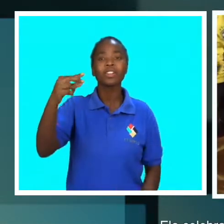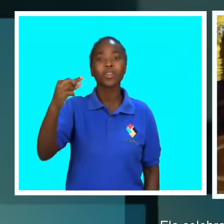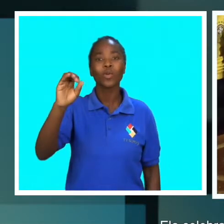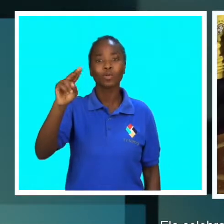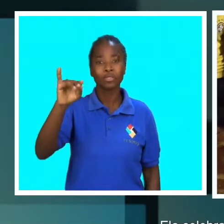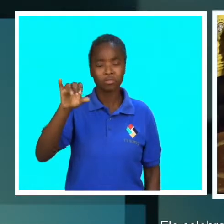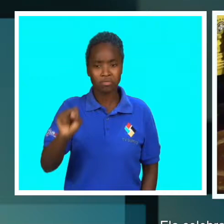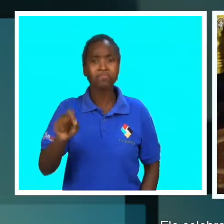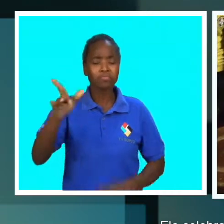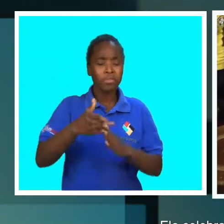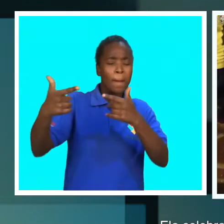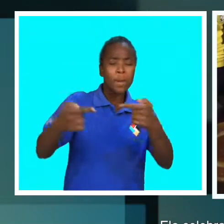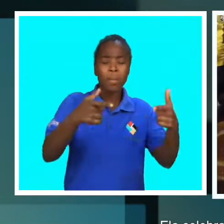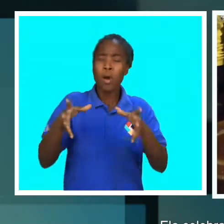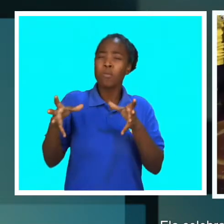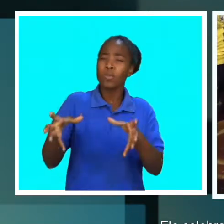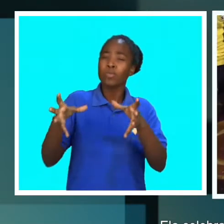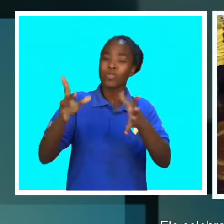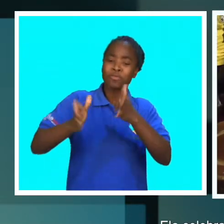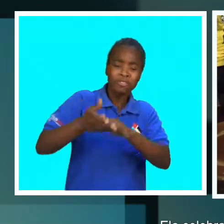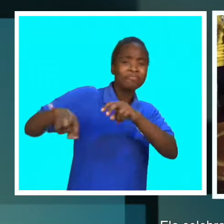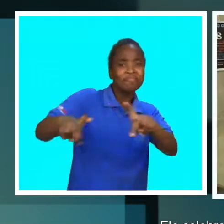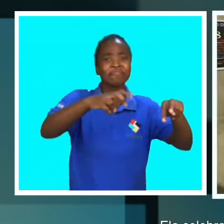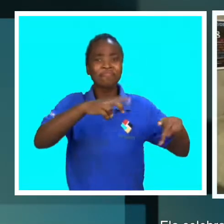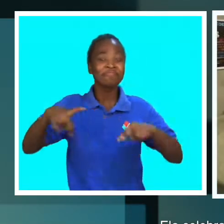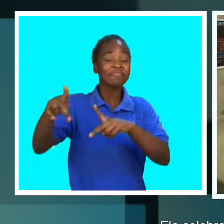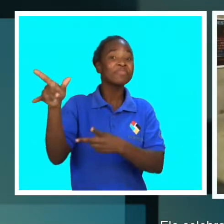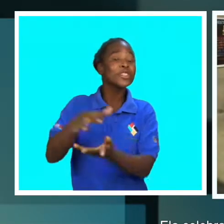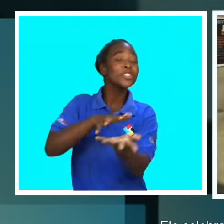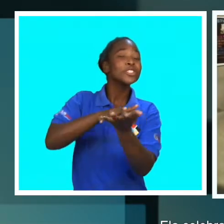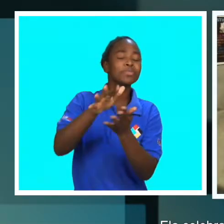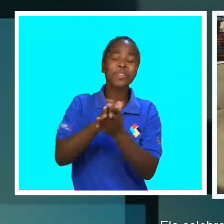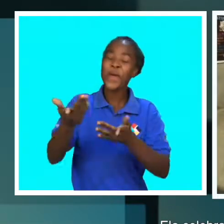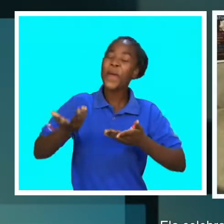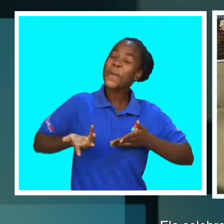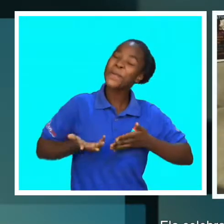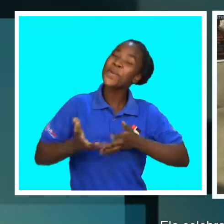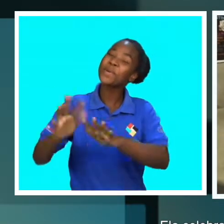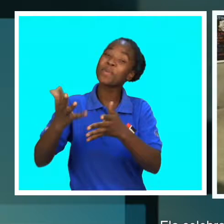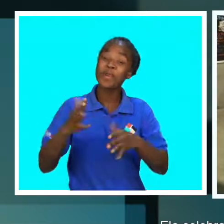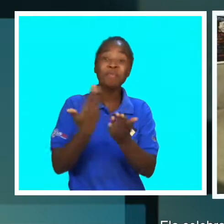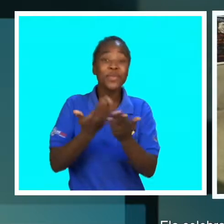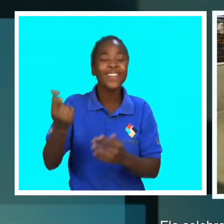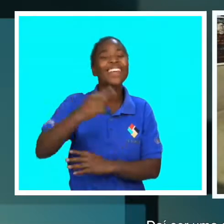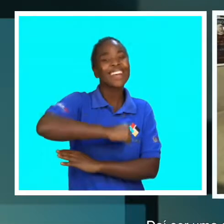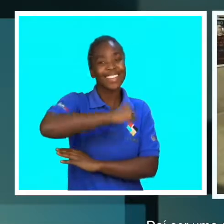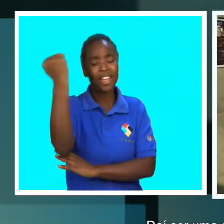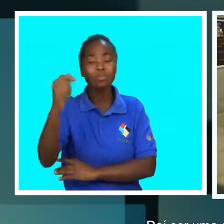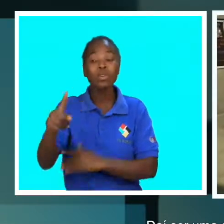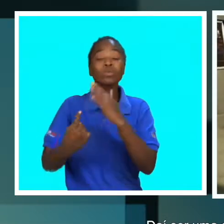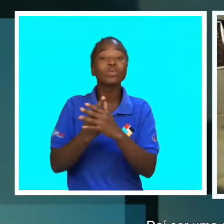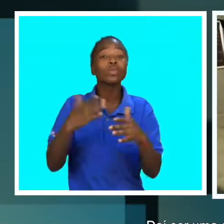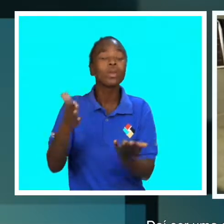Ingunes. Ela celebrava o regresso dos guerreiros após a batalha da qual se saiam vitoriosos.